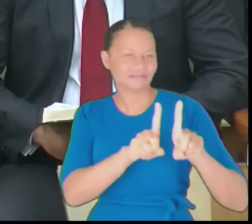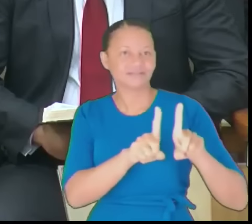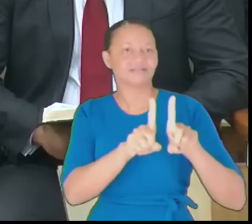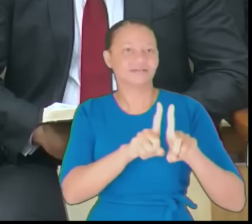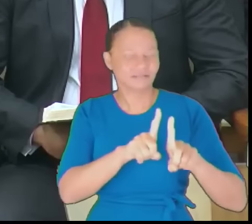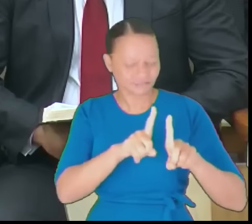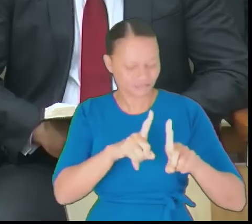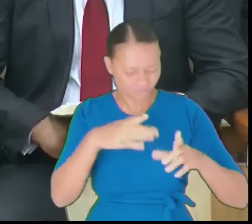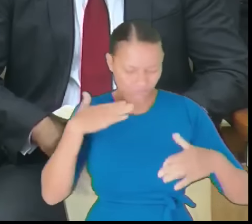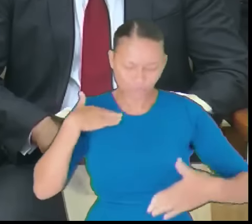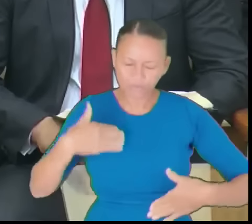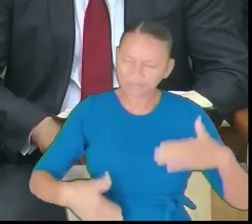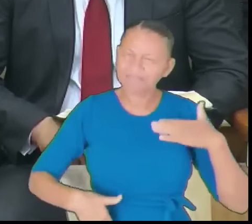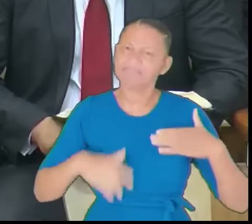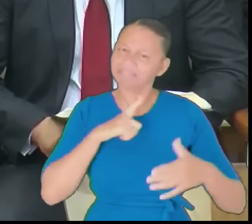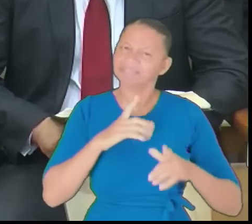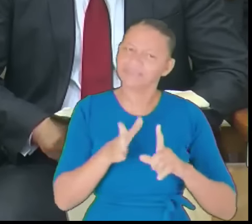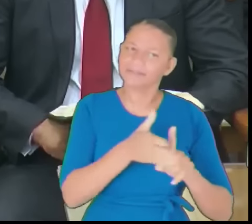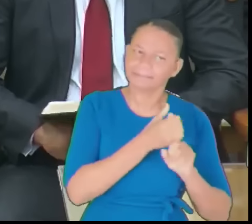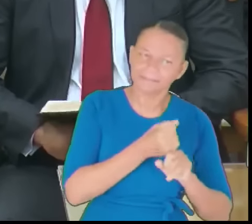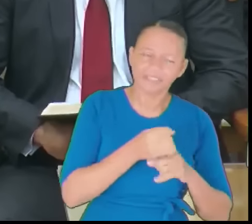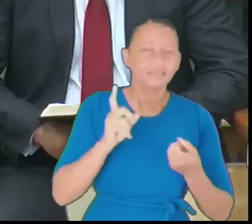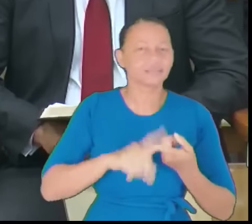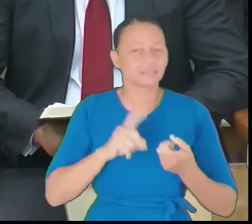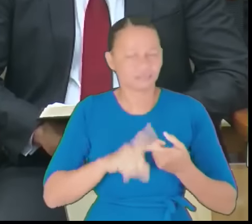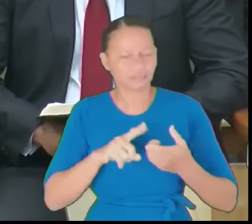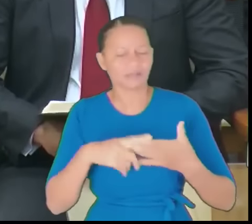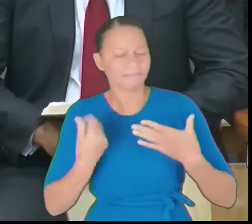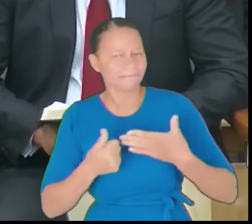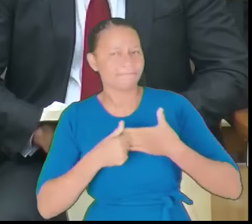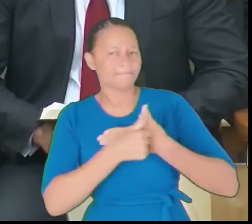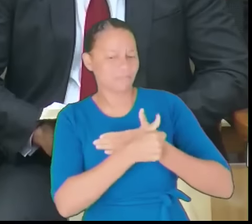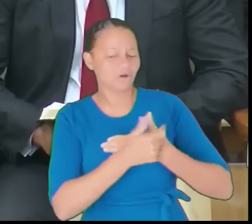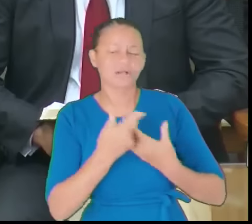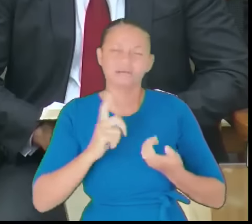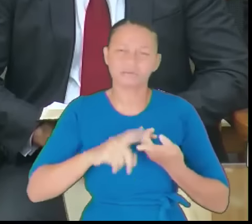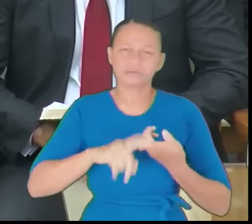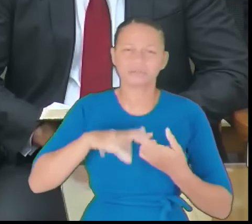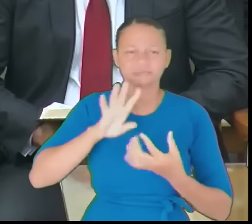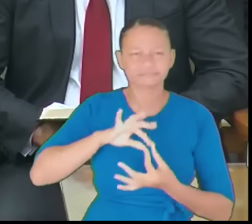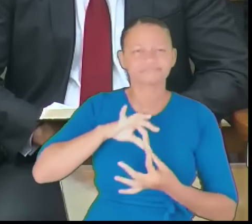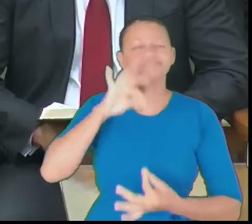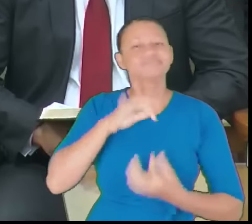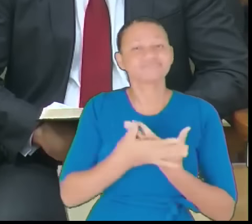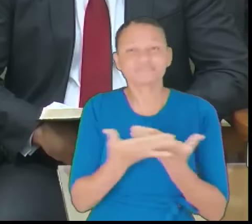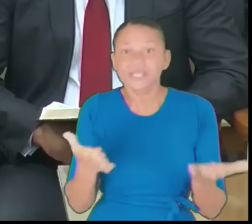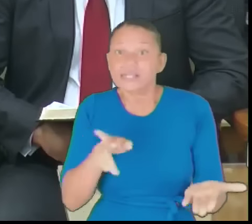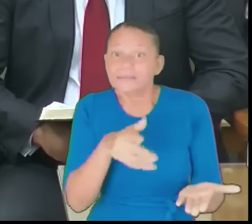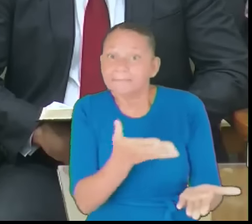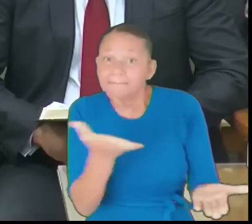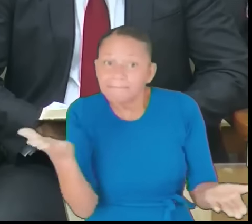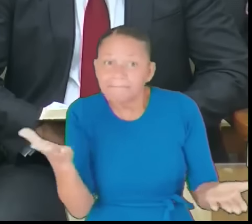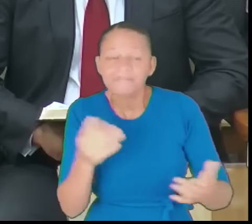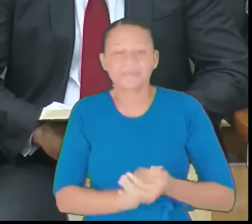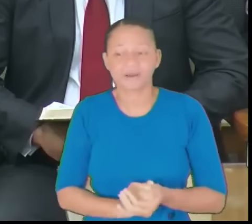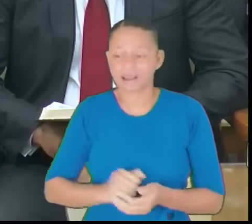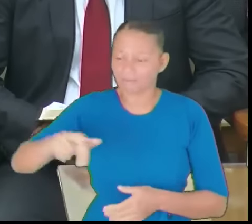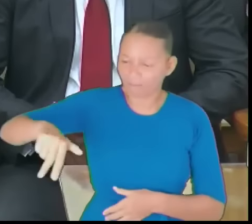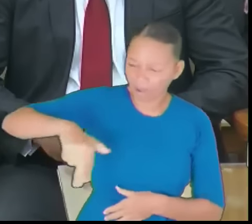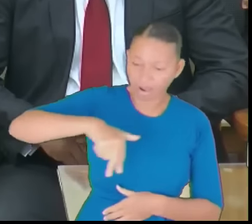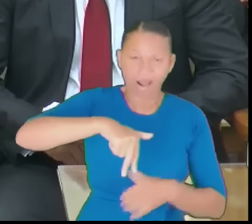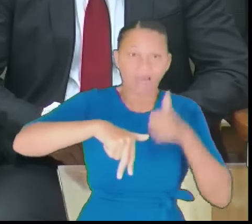é um mistério. E também nos aspectos morais e nos aspectos espirituais. Então, irmão, a noiva saiu linda.